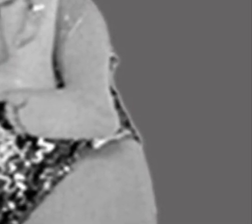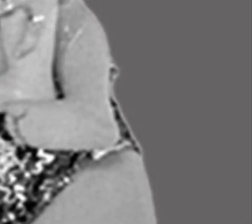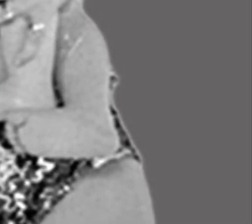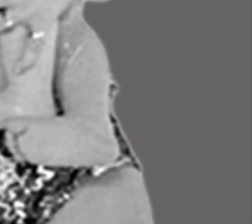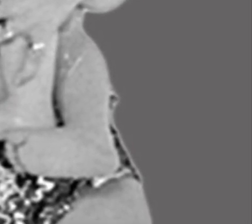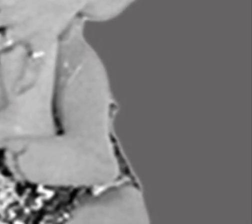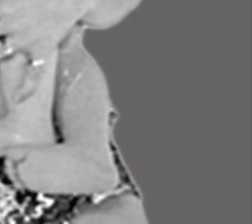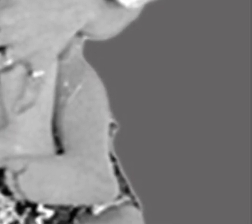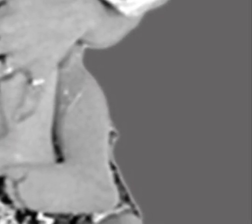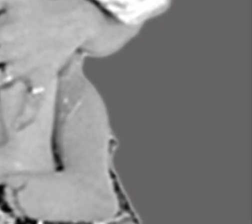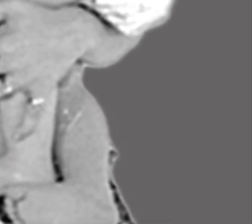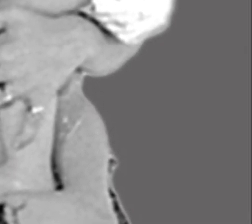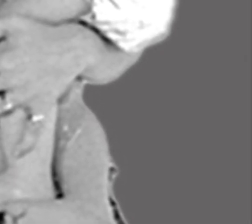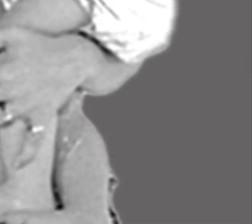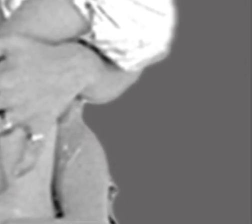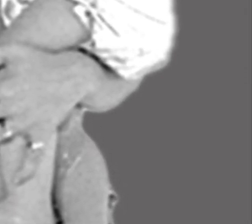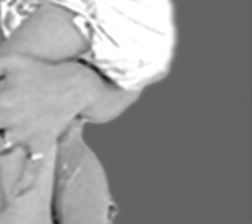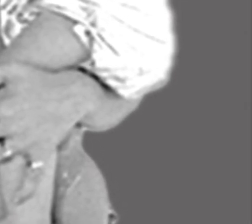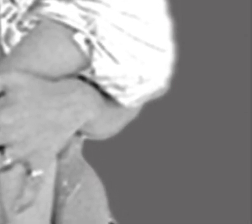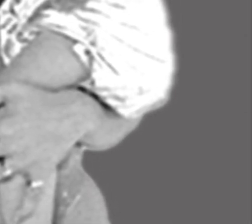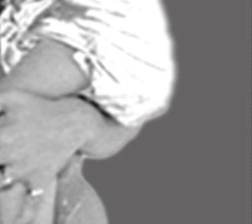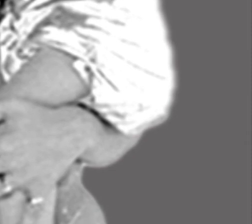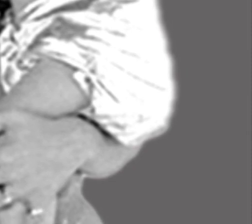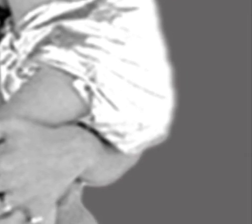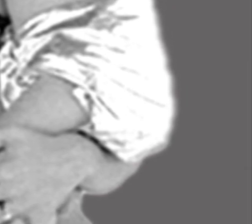No bubululindo.